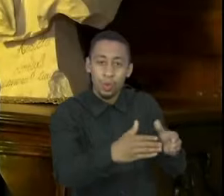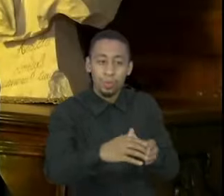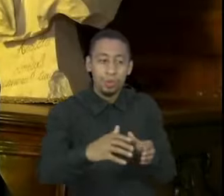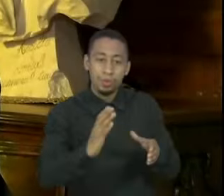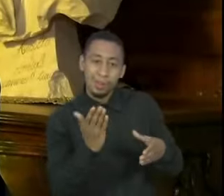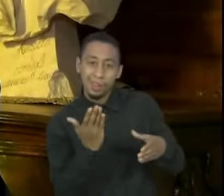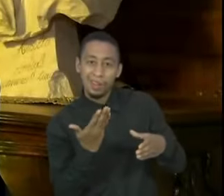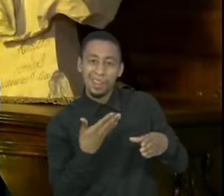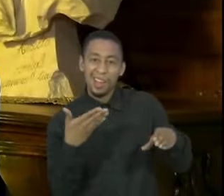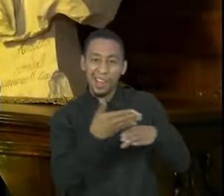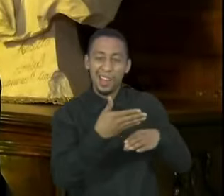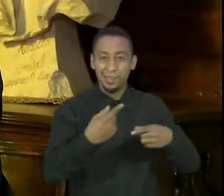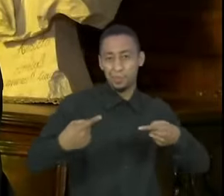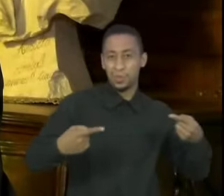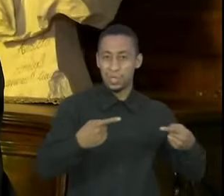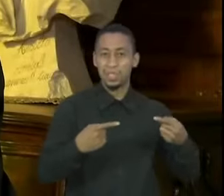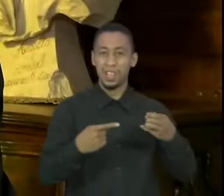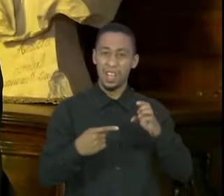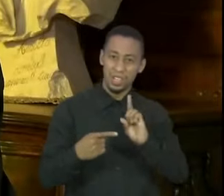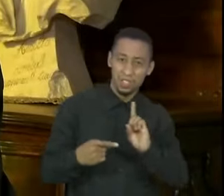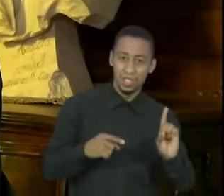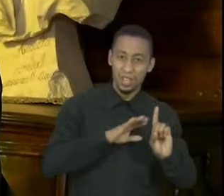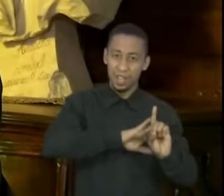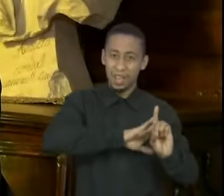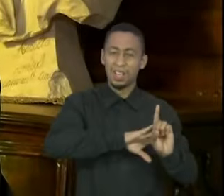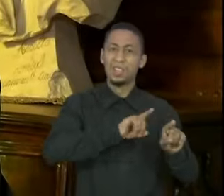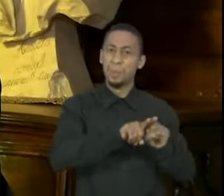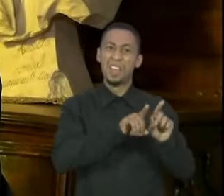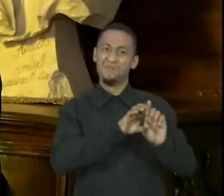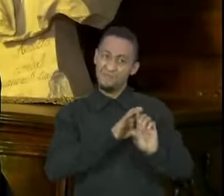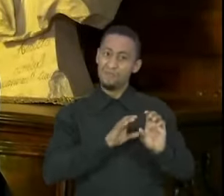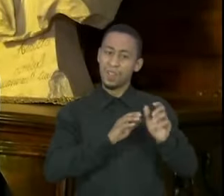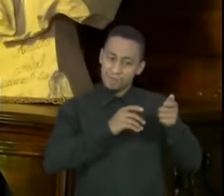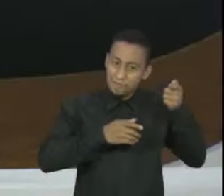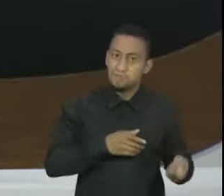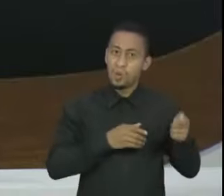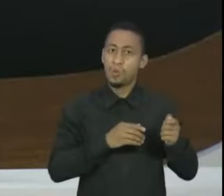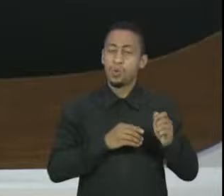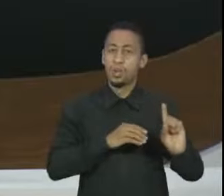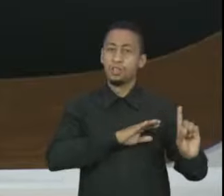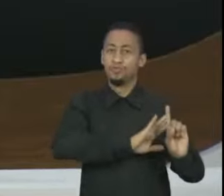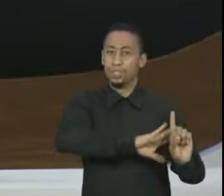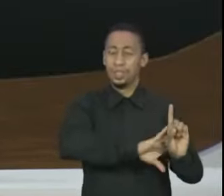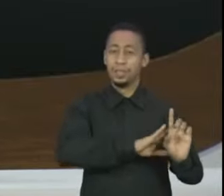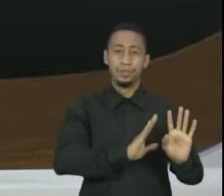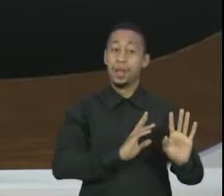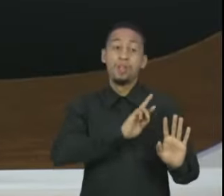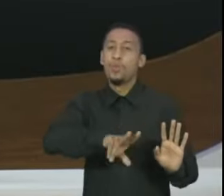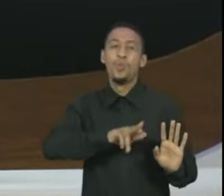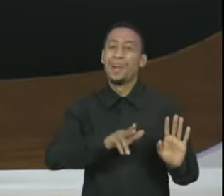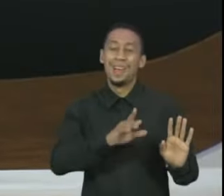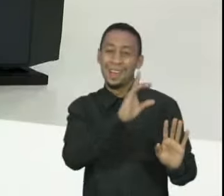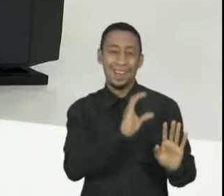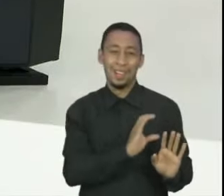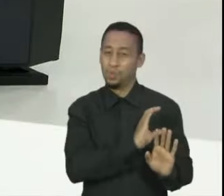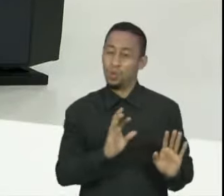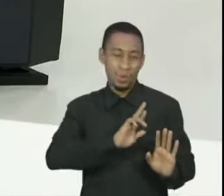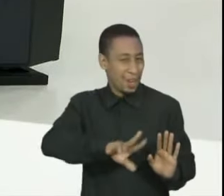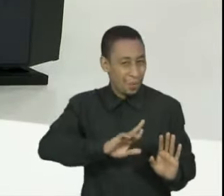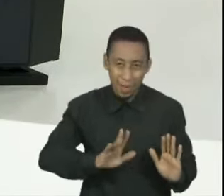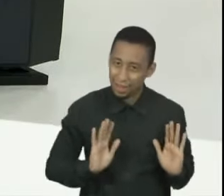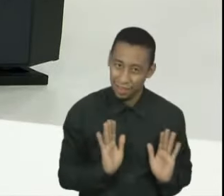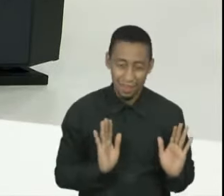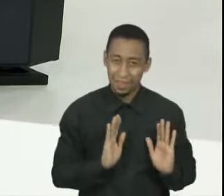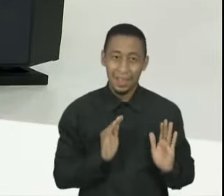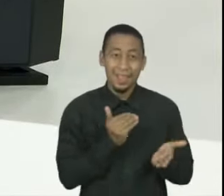de direita e extrema-direita não católicos que nada tem a ver com a igreja mas são